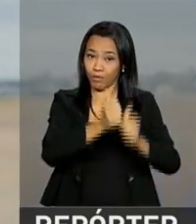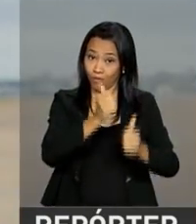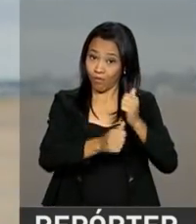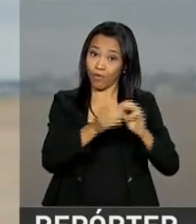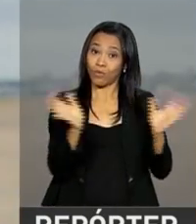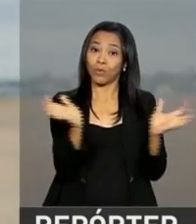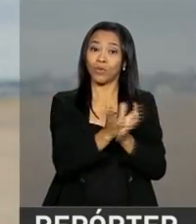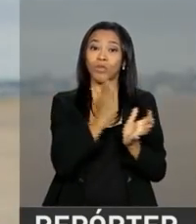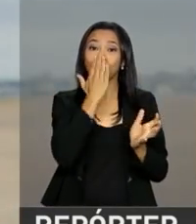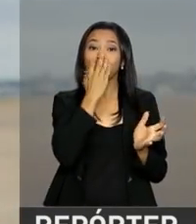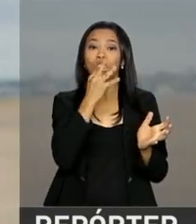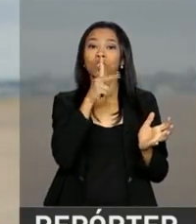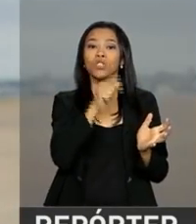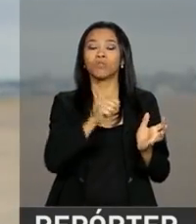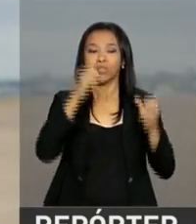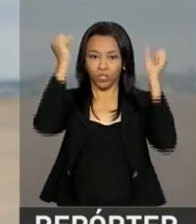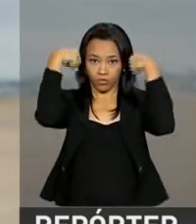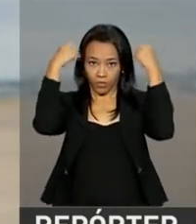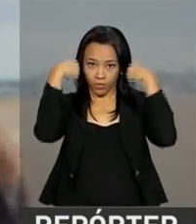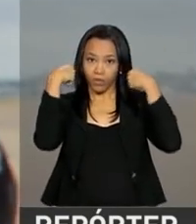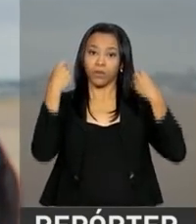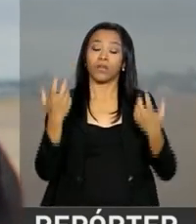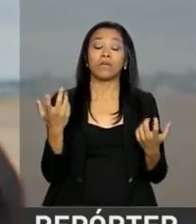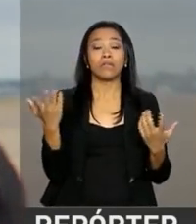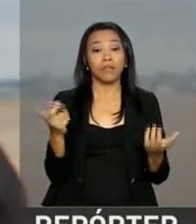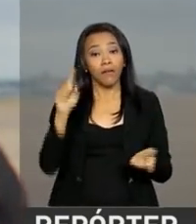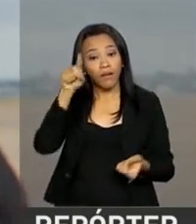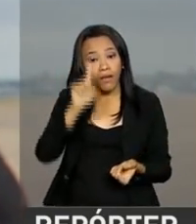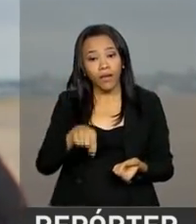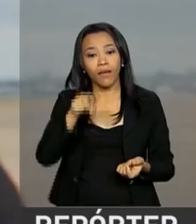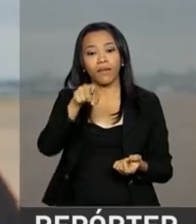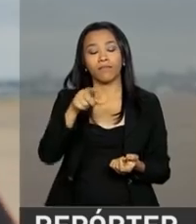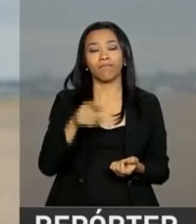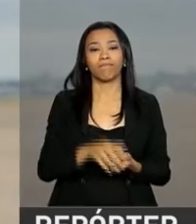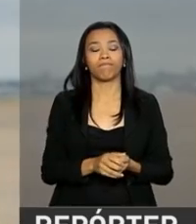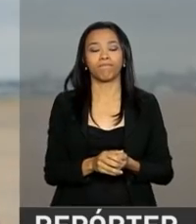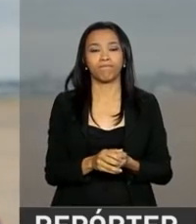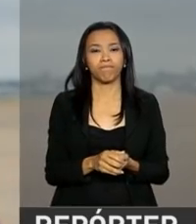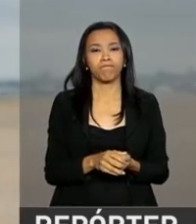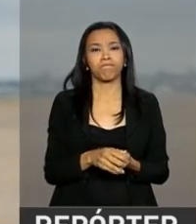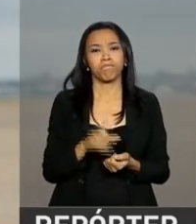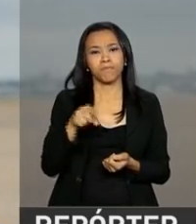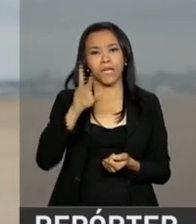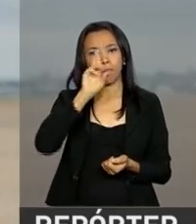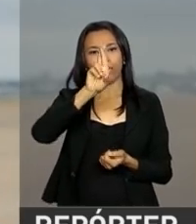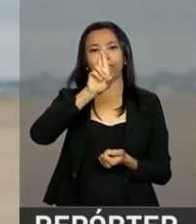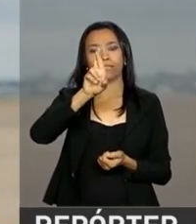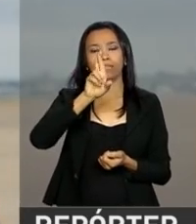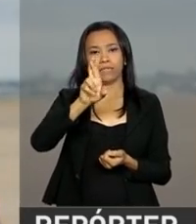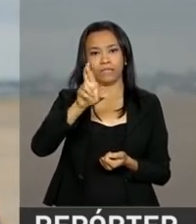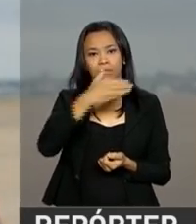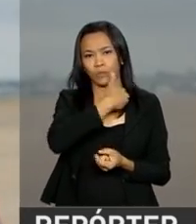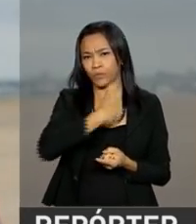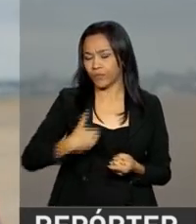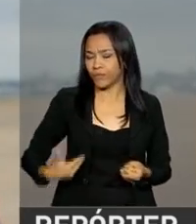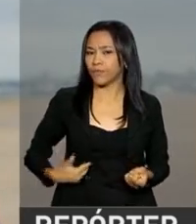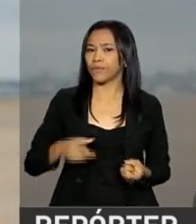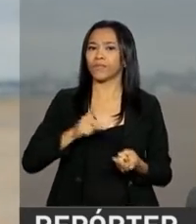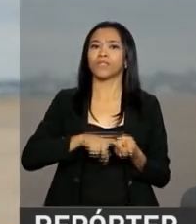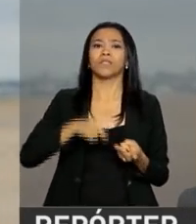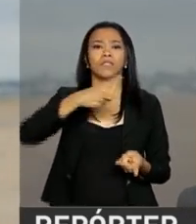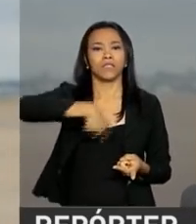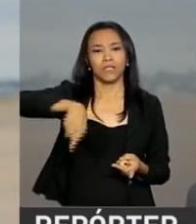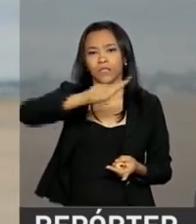um reconhecimento do governo do presidente Juan Manuel Santos das autoridades